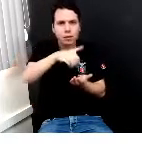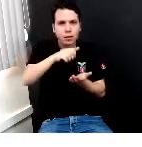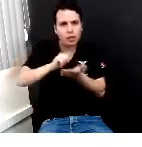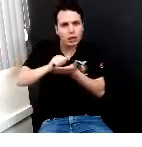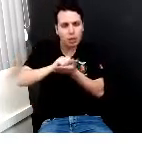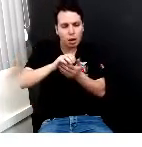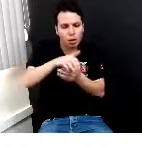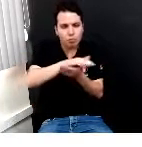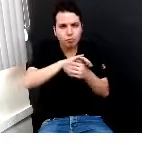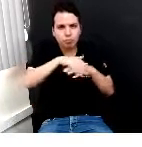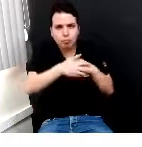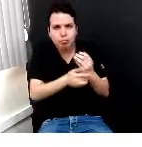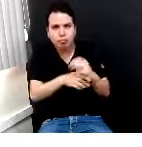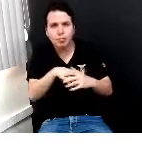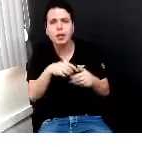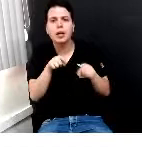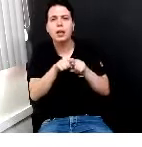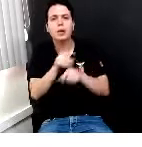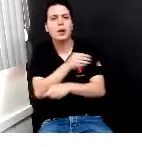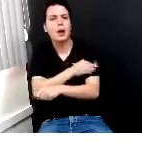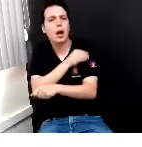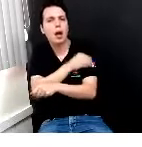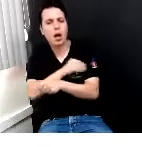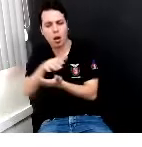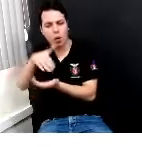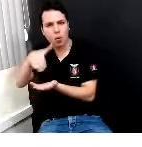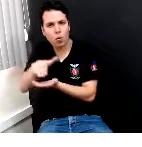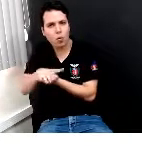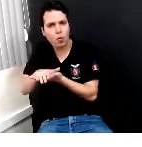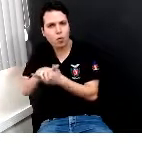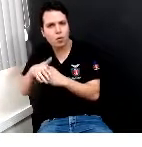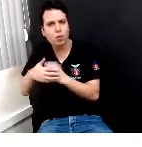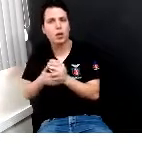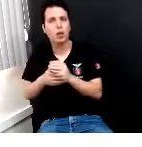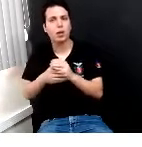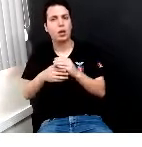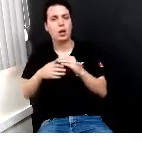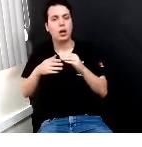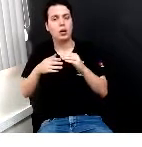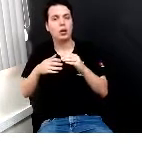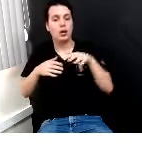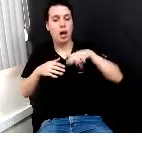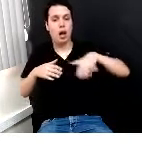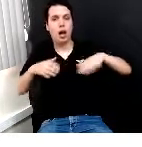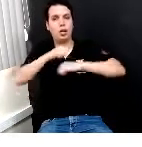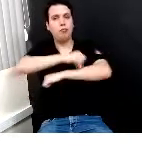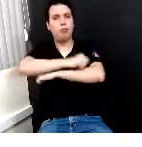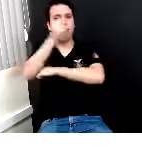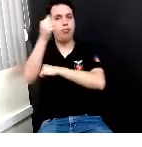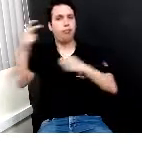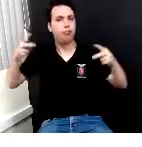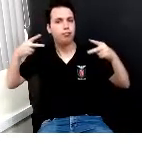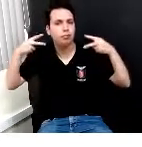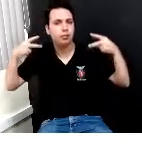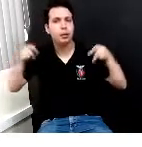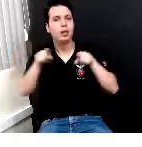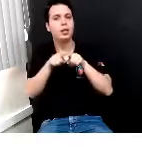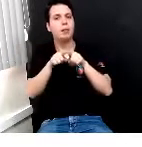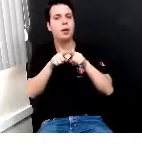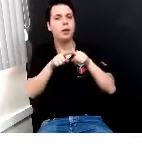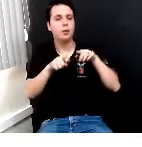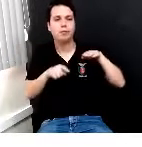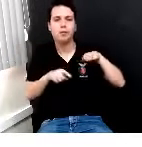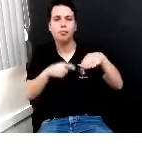papel do álcool em gel, a importância do cuidado, dos ambientes ventilados, né, dependendo das cidades, a questão do transporte,